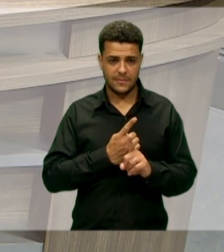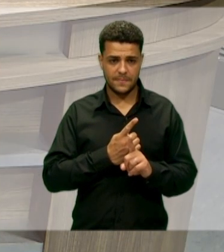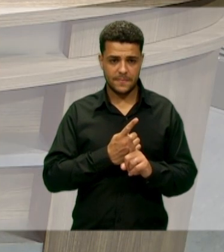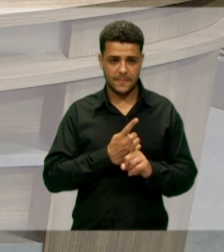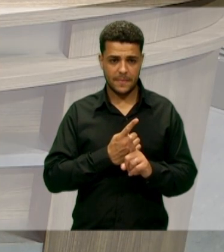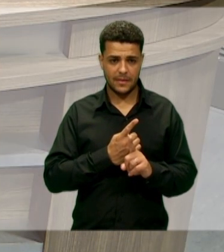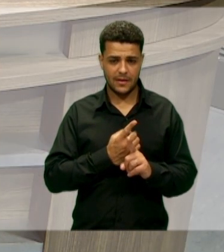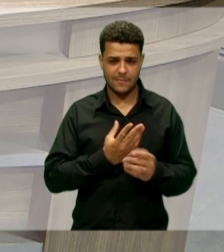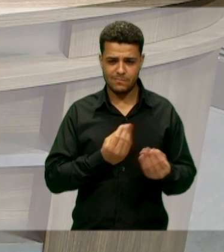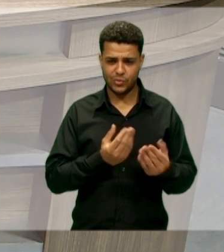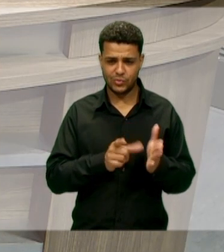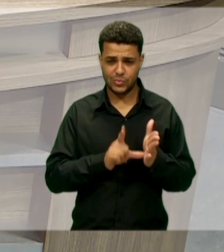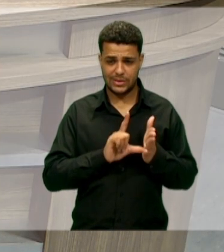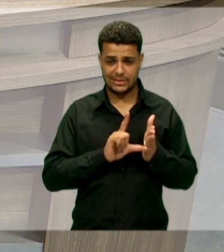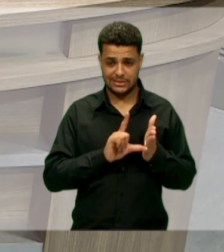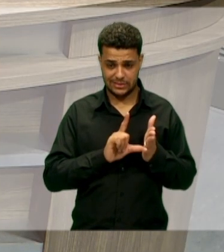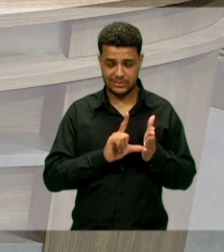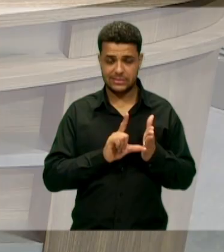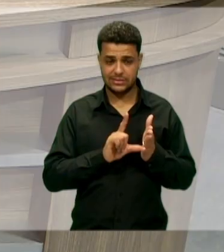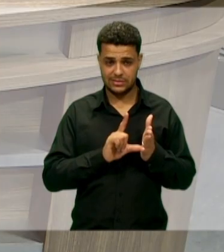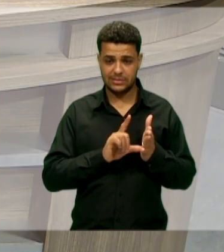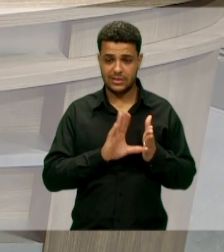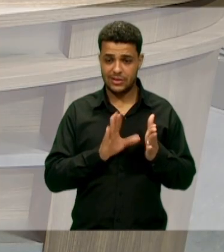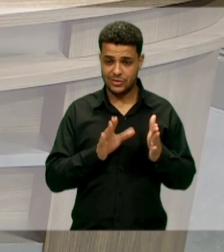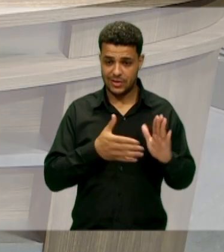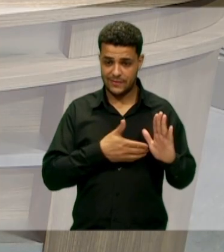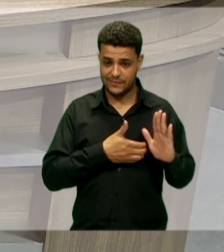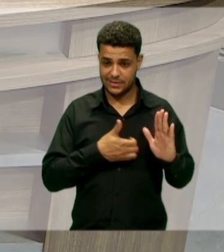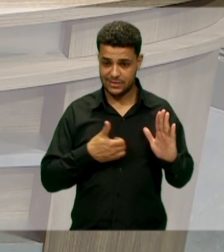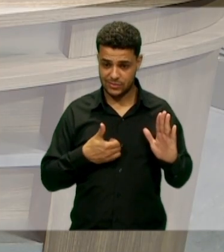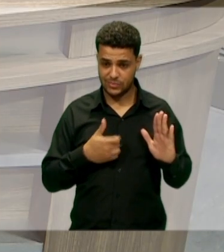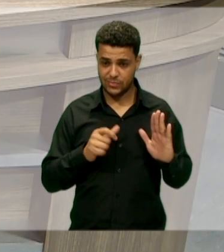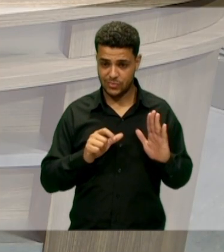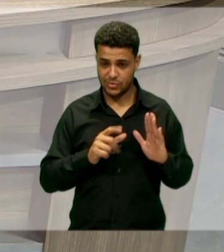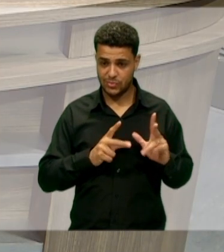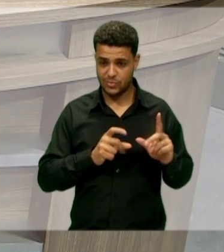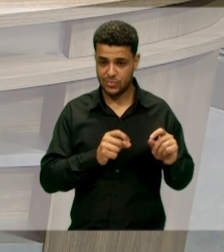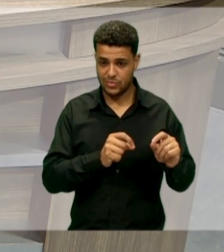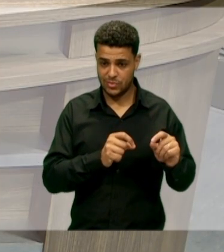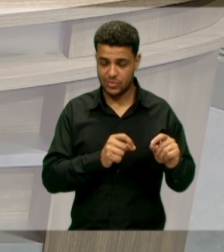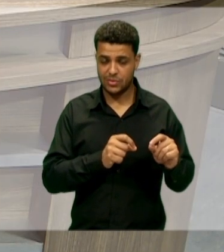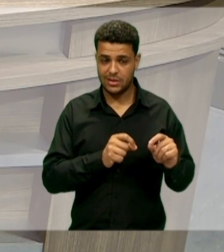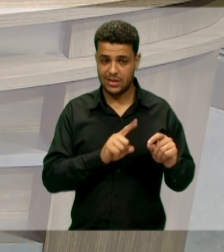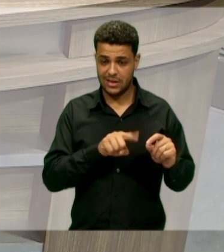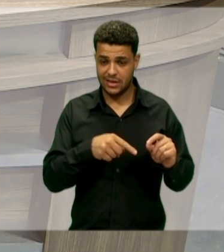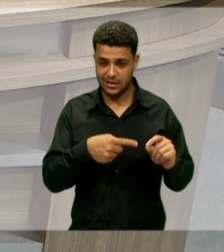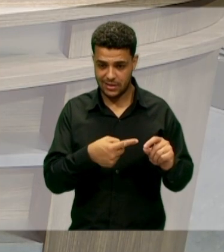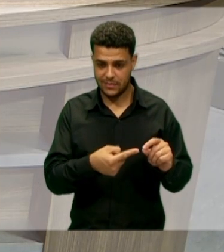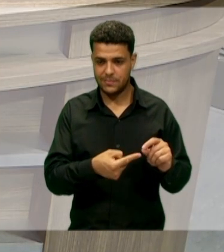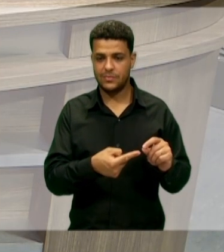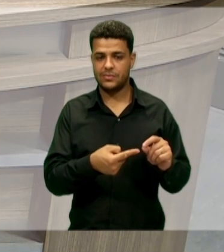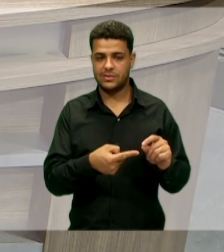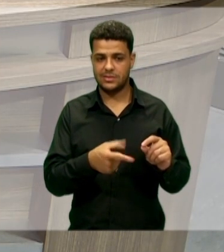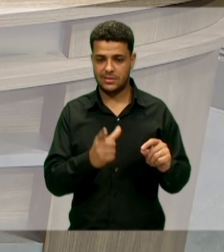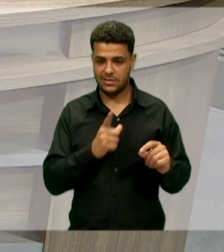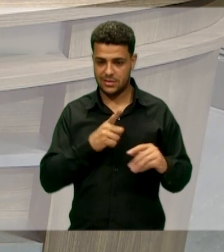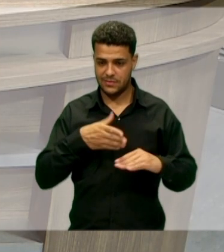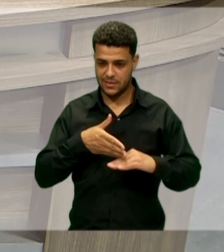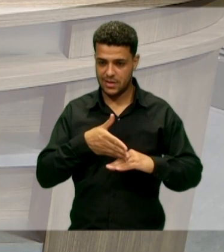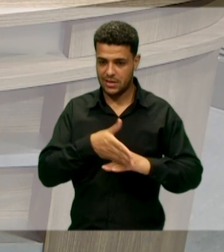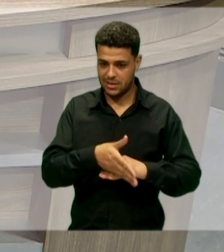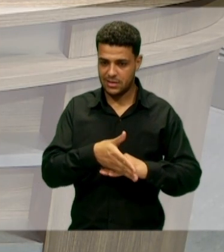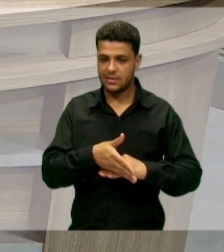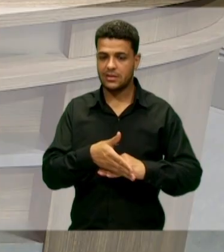assim, muito no início. Então, ela fez a retirada primeiro do tumor e, em seguida, ela teve que entrar daí